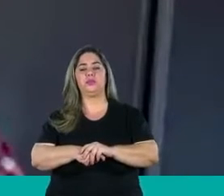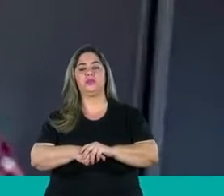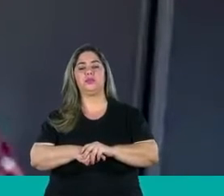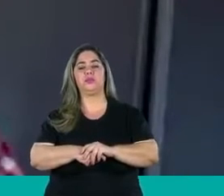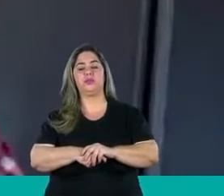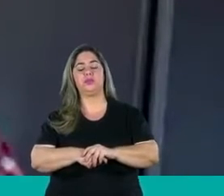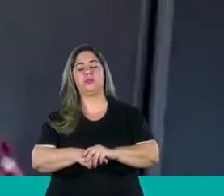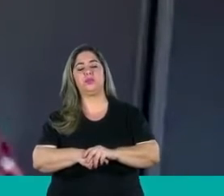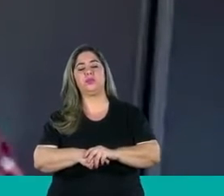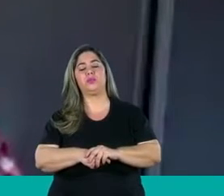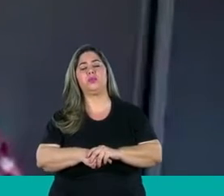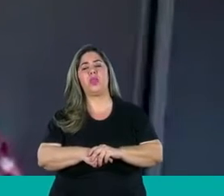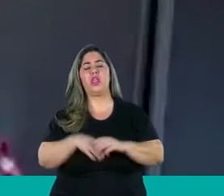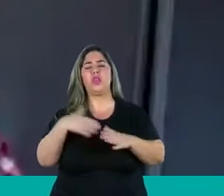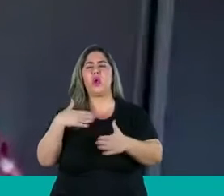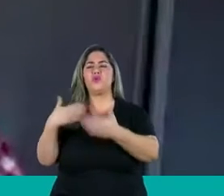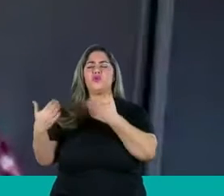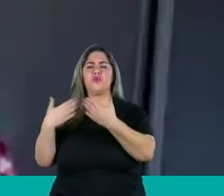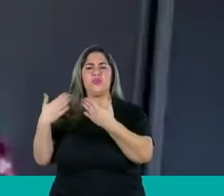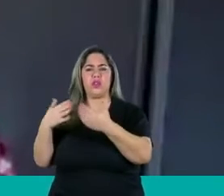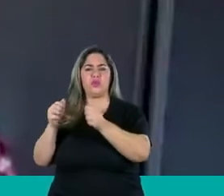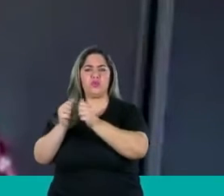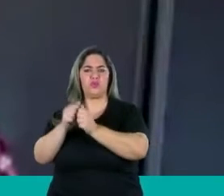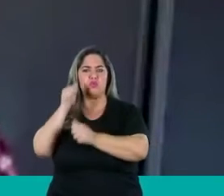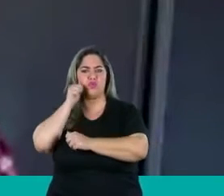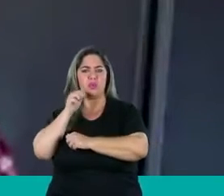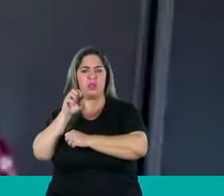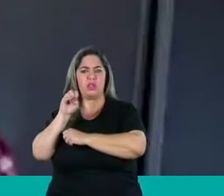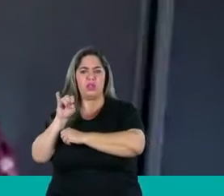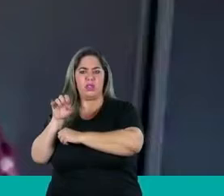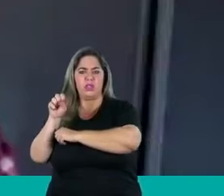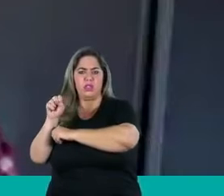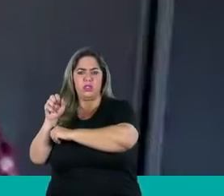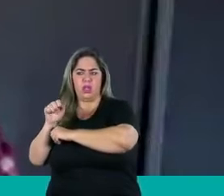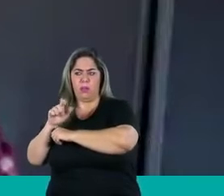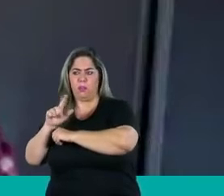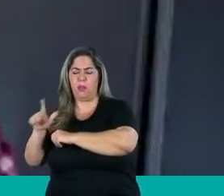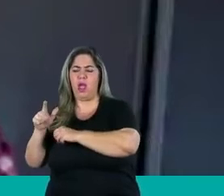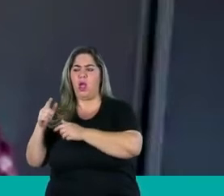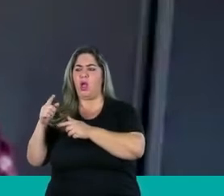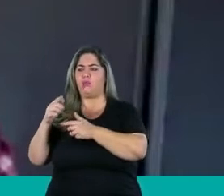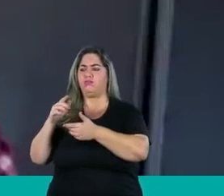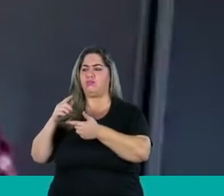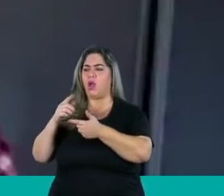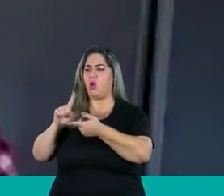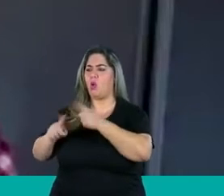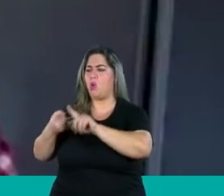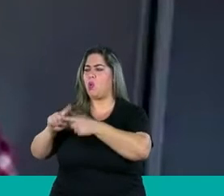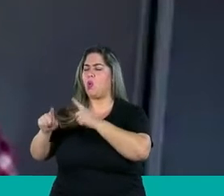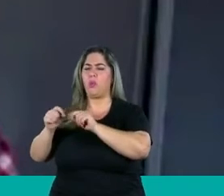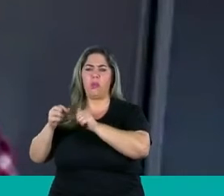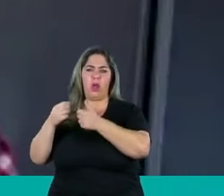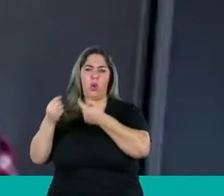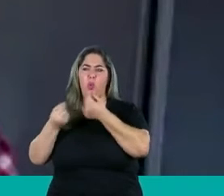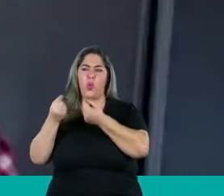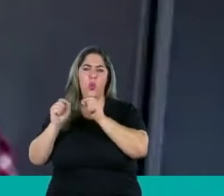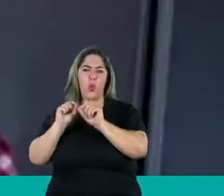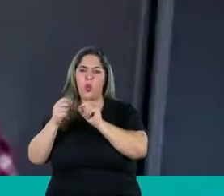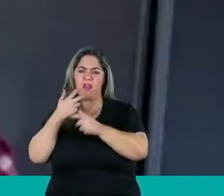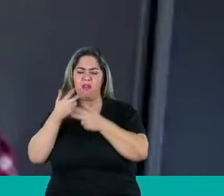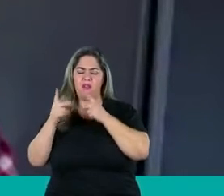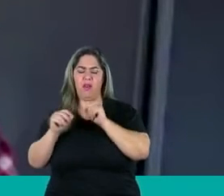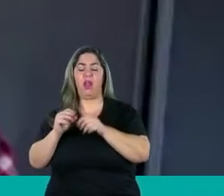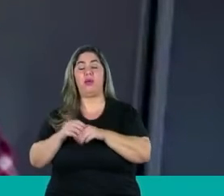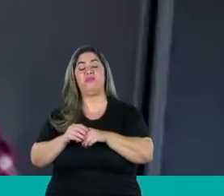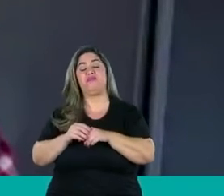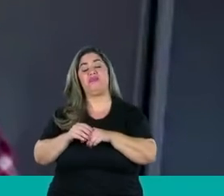combinando com a Isabel, o que nós íamos dividir aqui a cena, a Isabel sugeriu